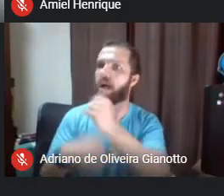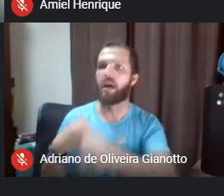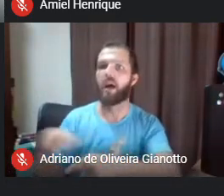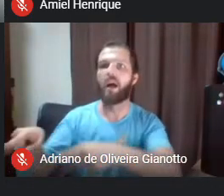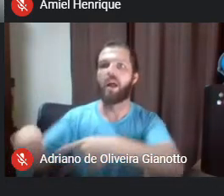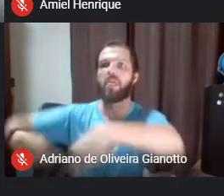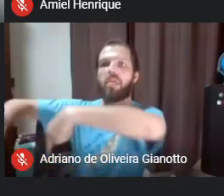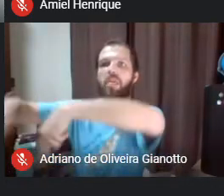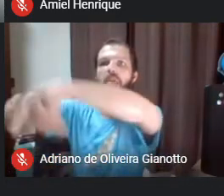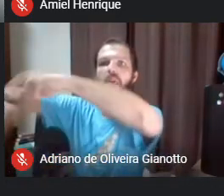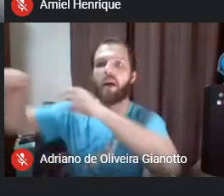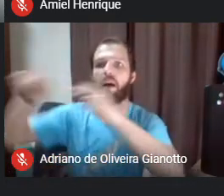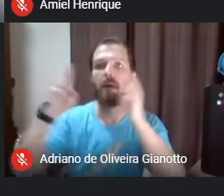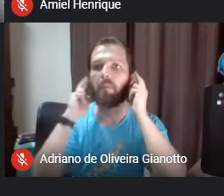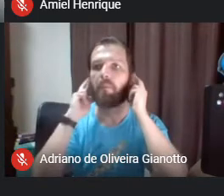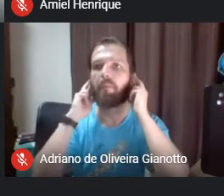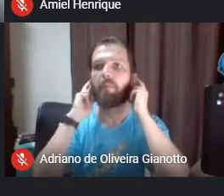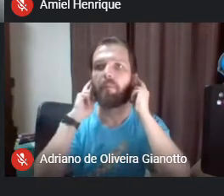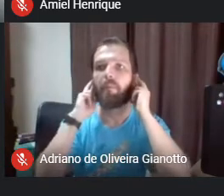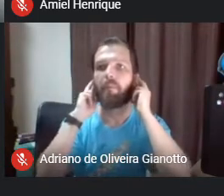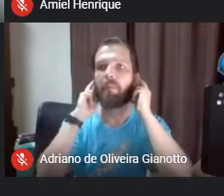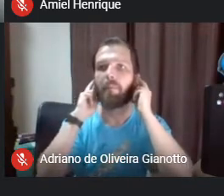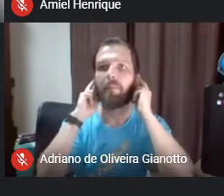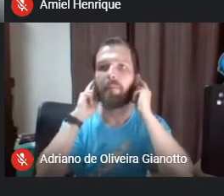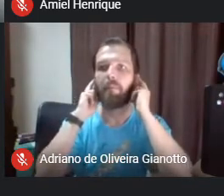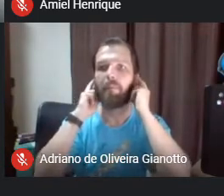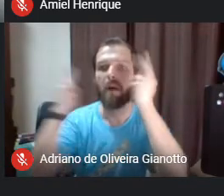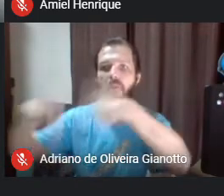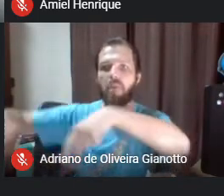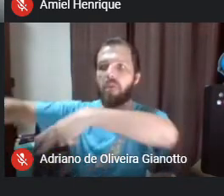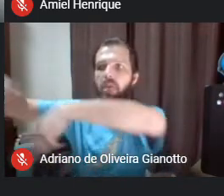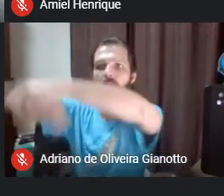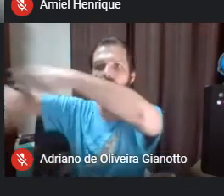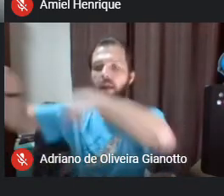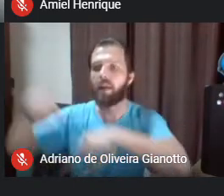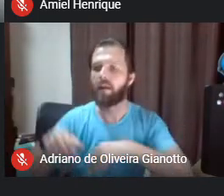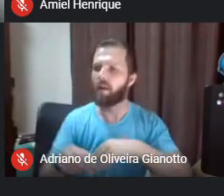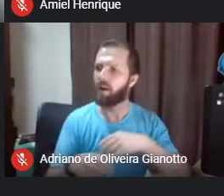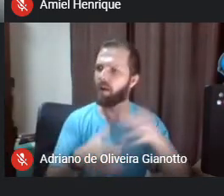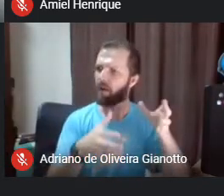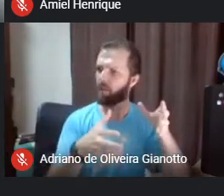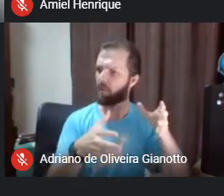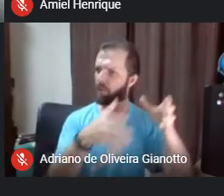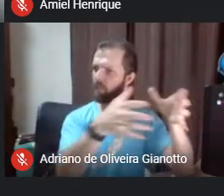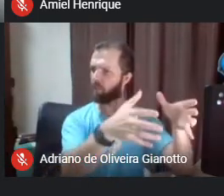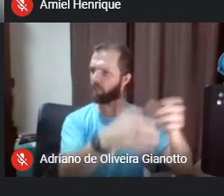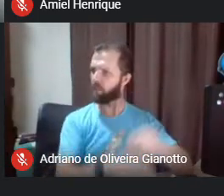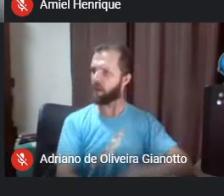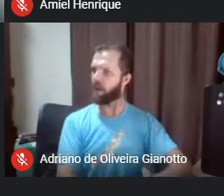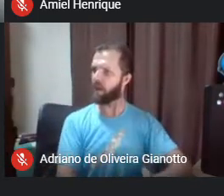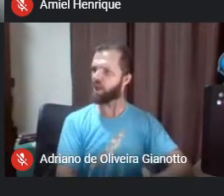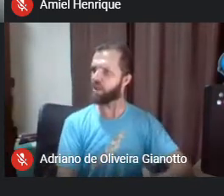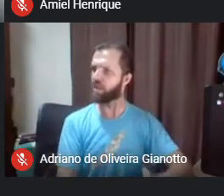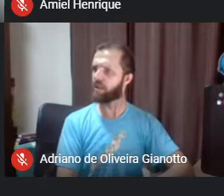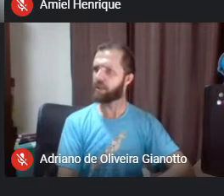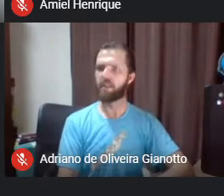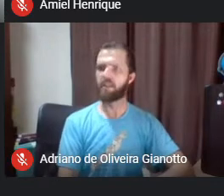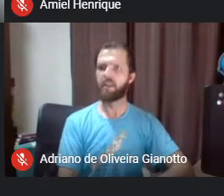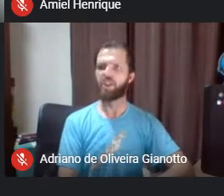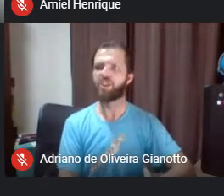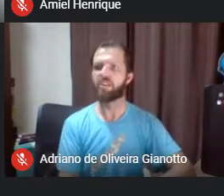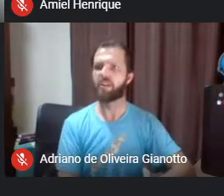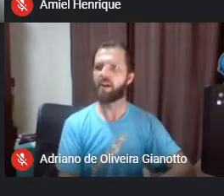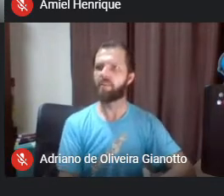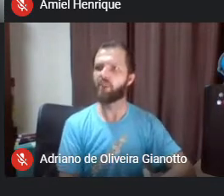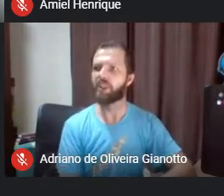estátua. E aí, nesse momento, a mãe gritou para as crianças, falando para pararem de correr, só que as crianças não ouviram e continuaram correndo.